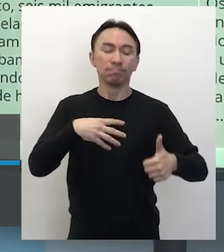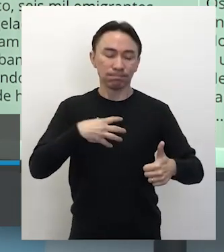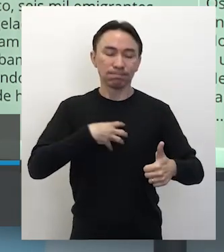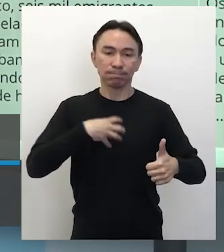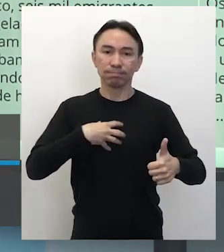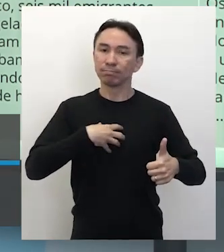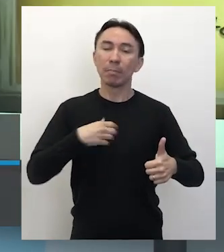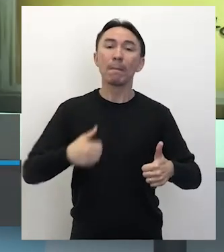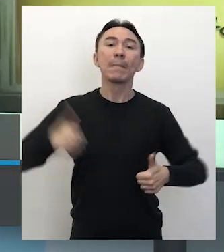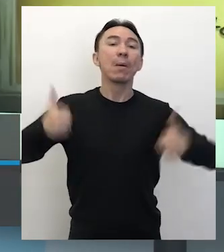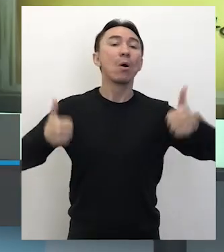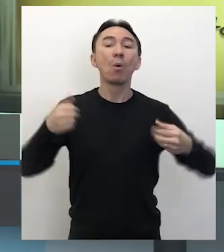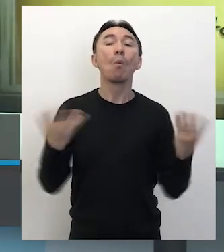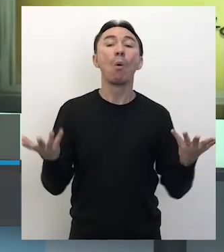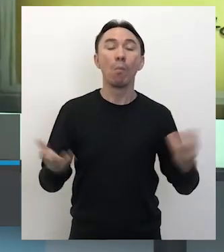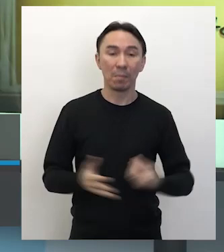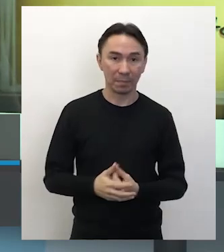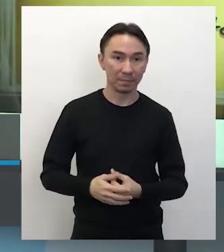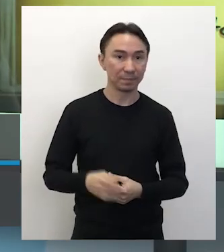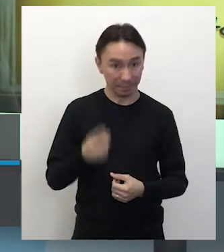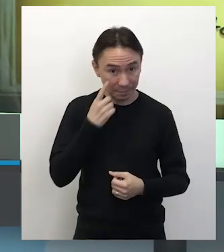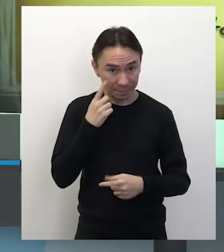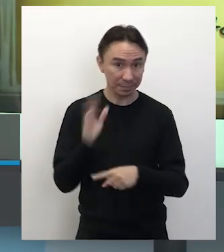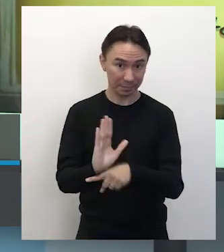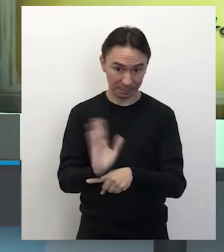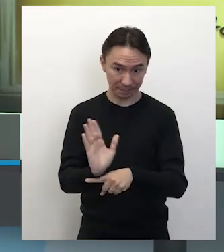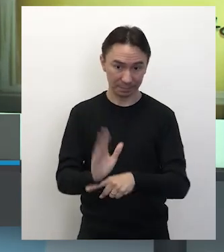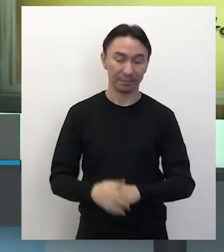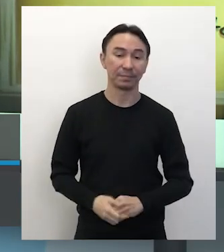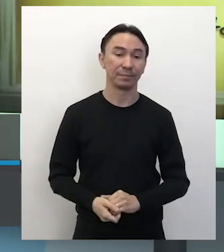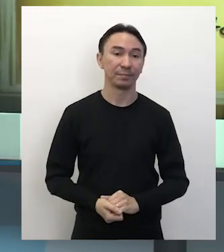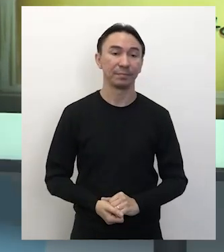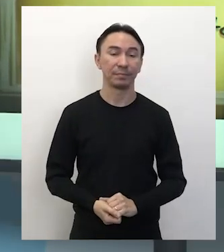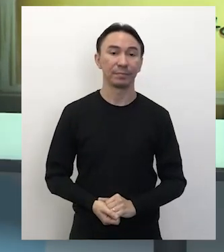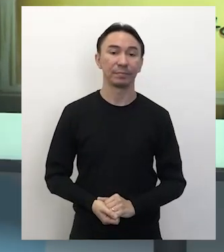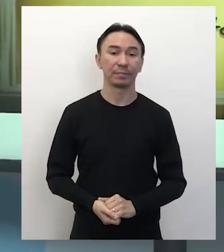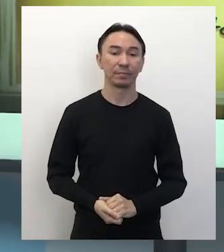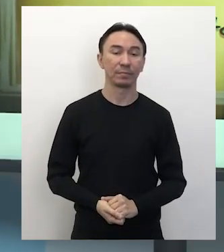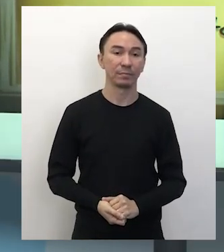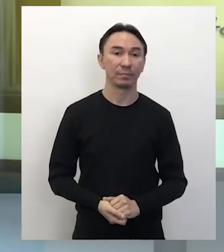bom? Vamos lá então para o videozinho?